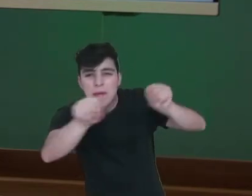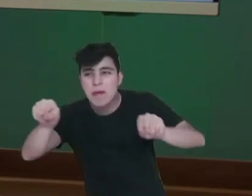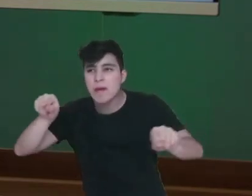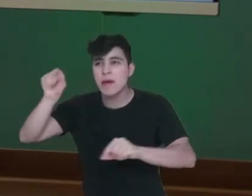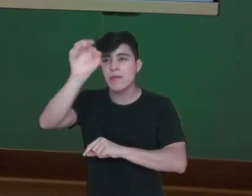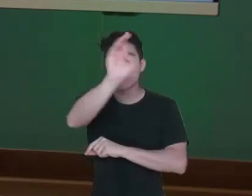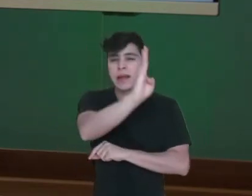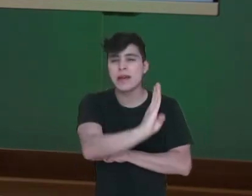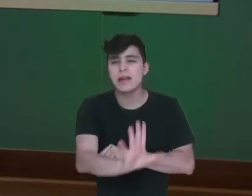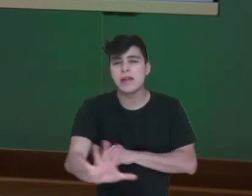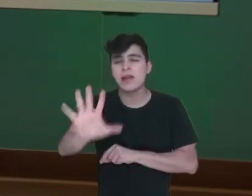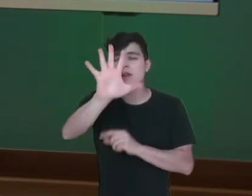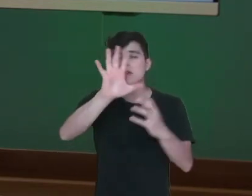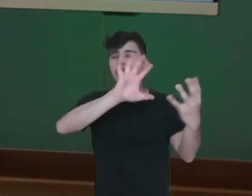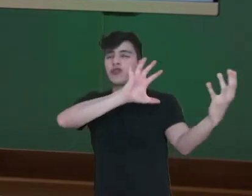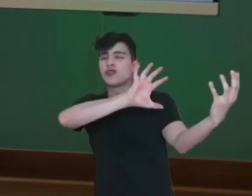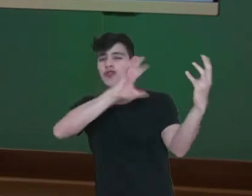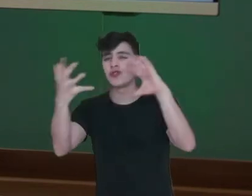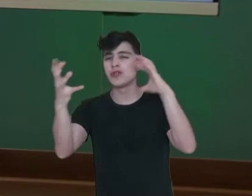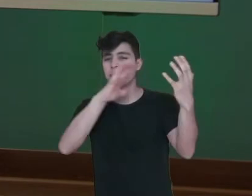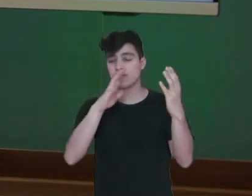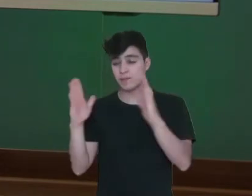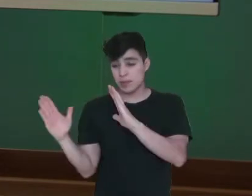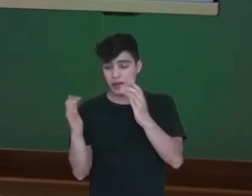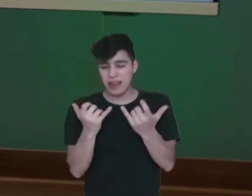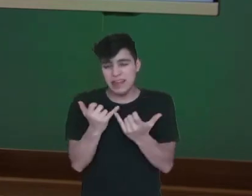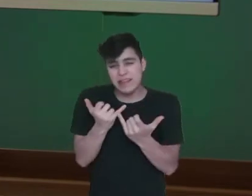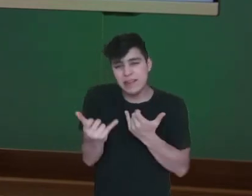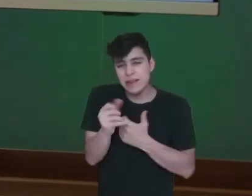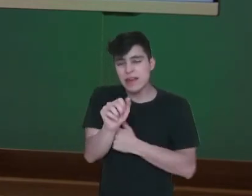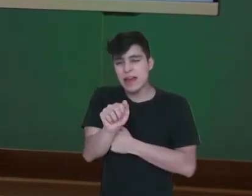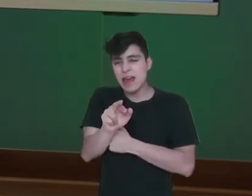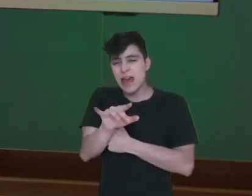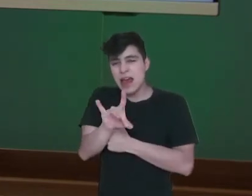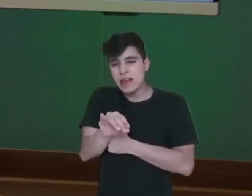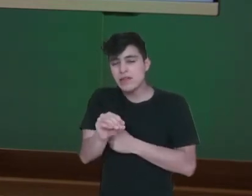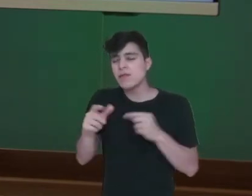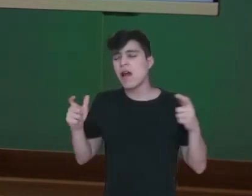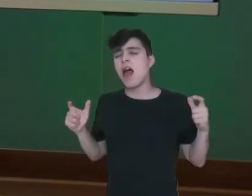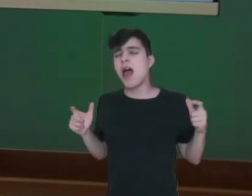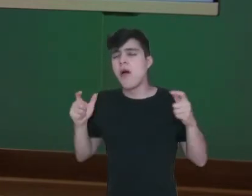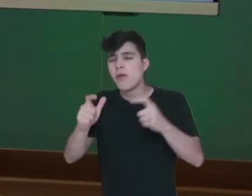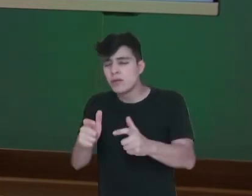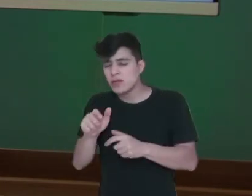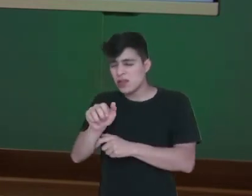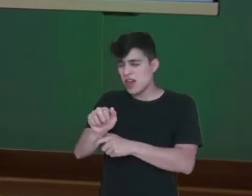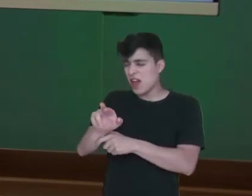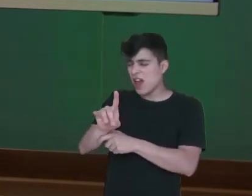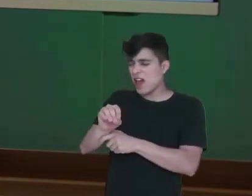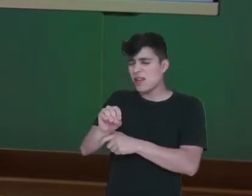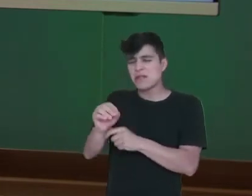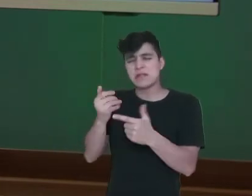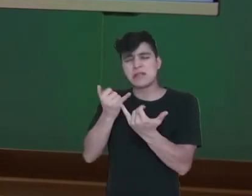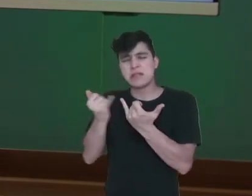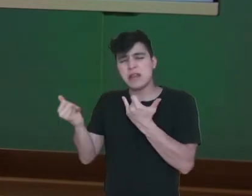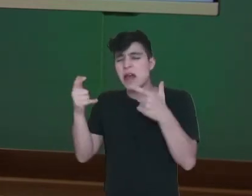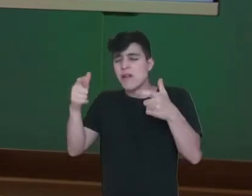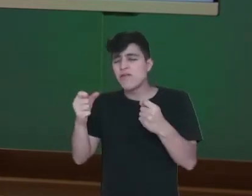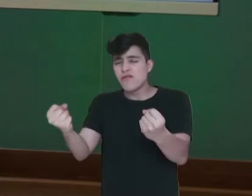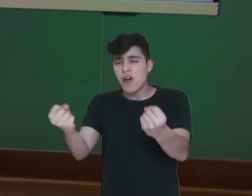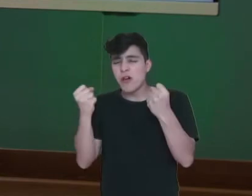Brasil, vamos falar do clima semiárido. Onde predomina esse tipo climático?